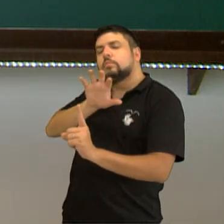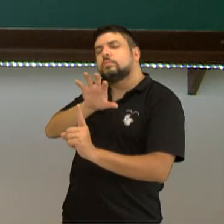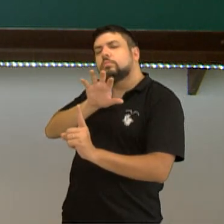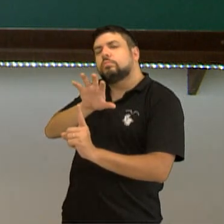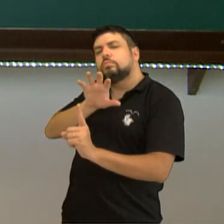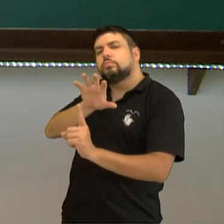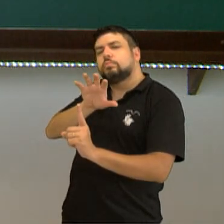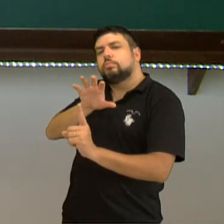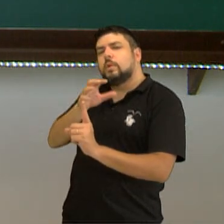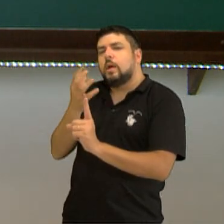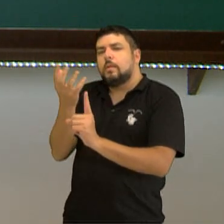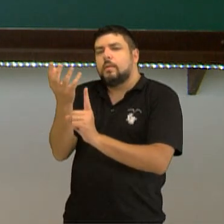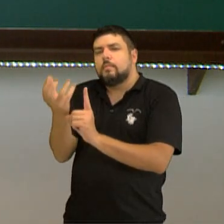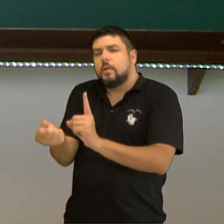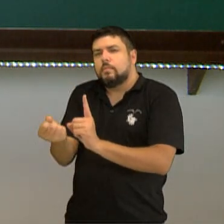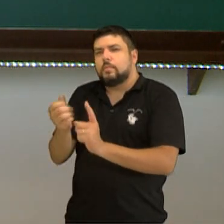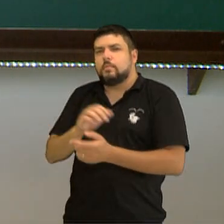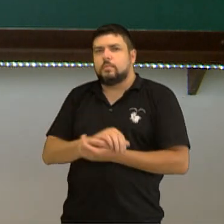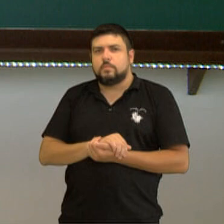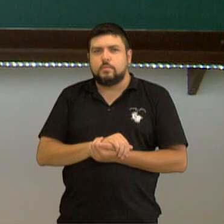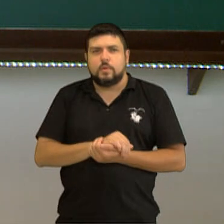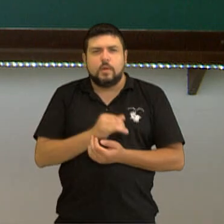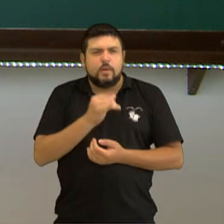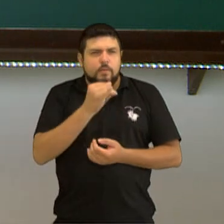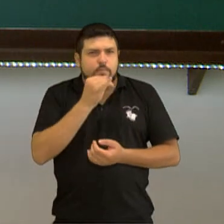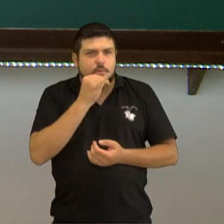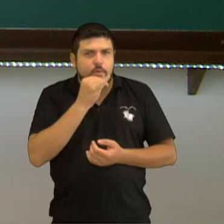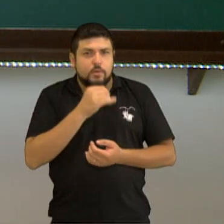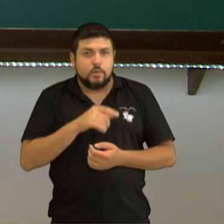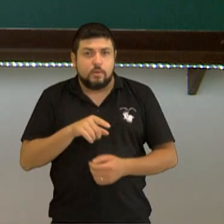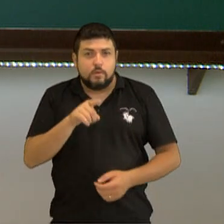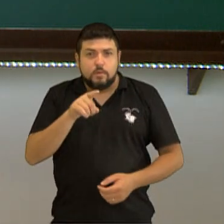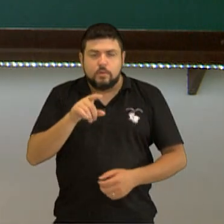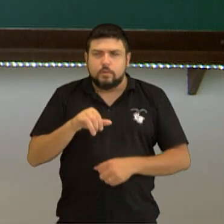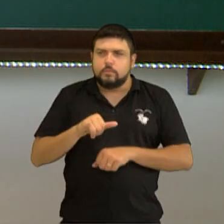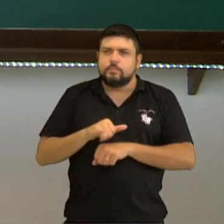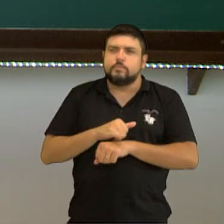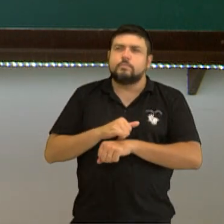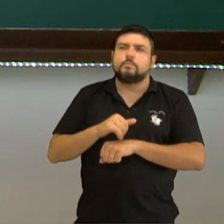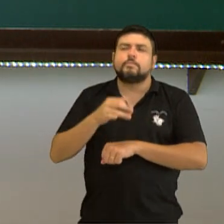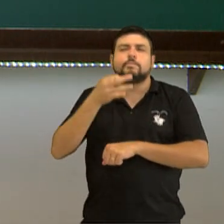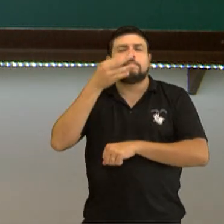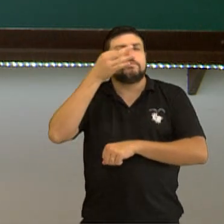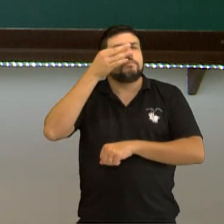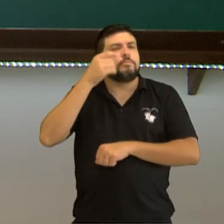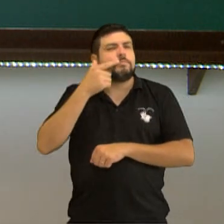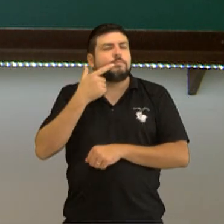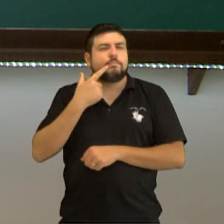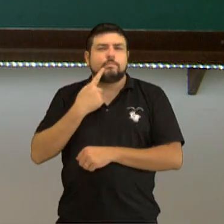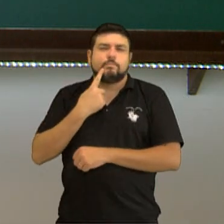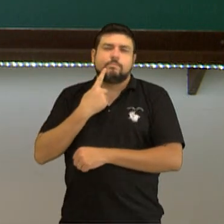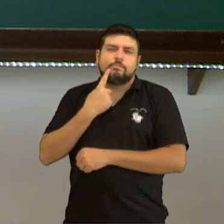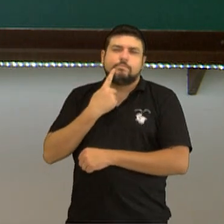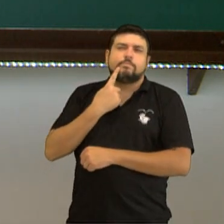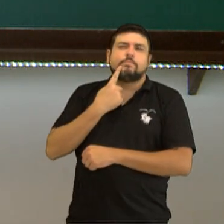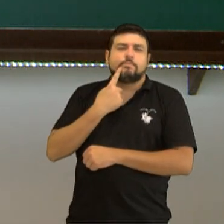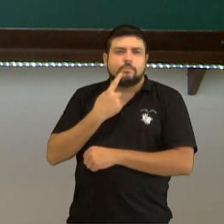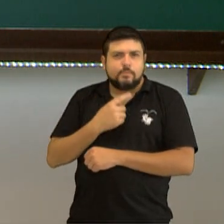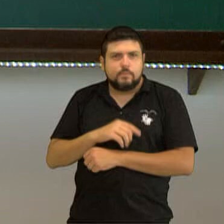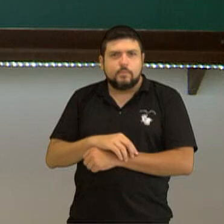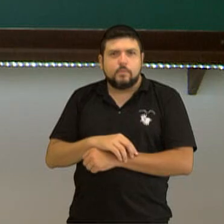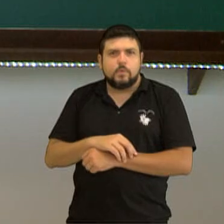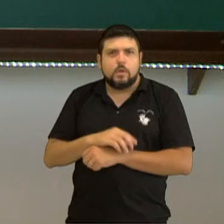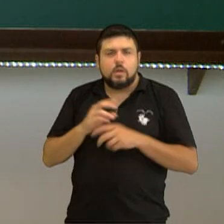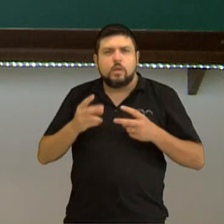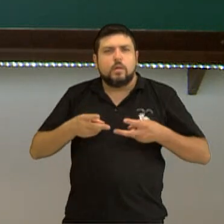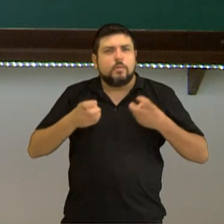seu pai, né? Só com aquele olhar 43 para você, né? Aquele olhar de canto de olho assim.